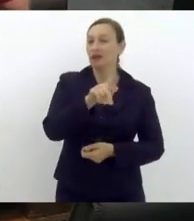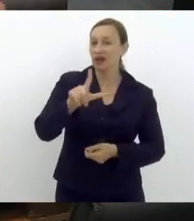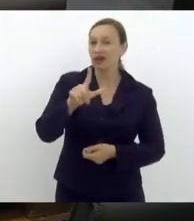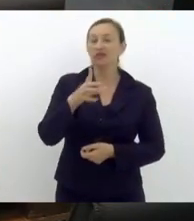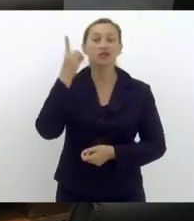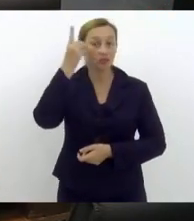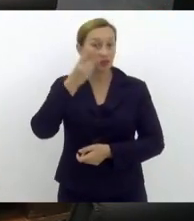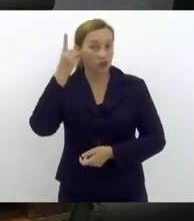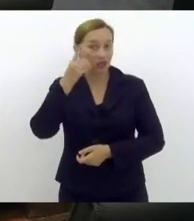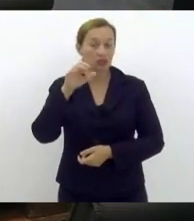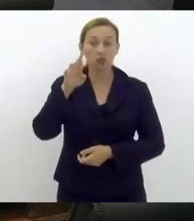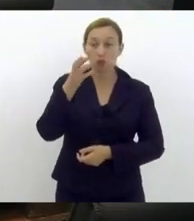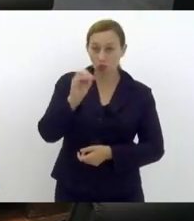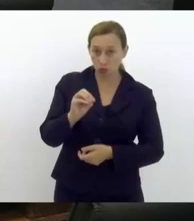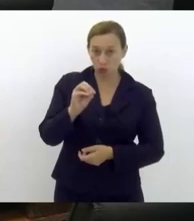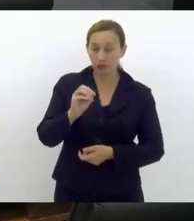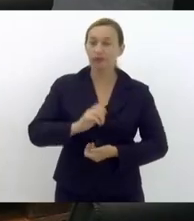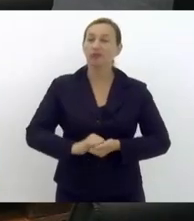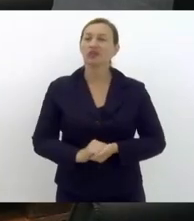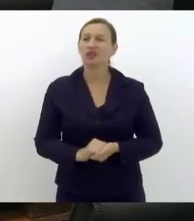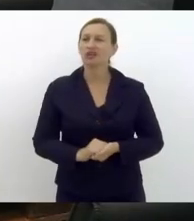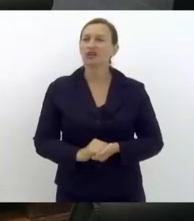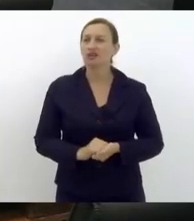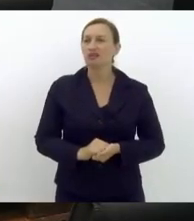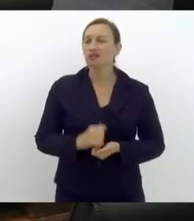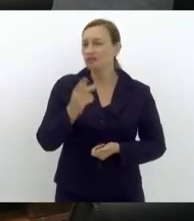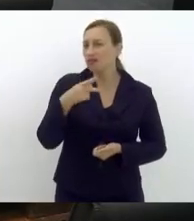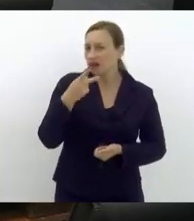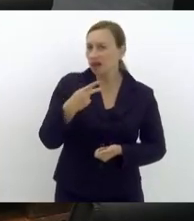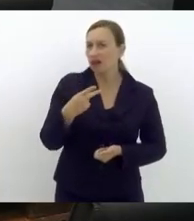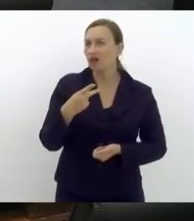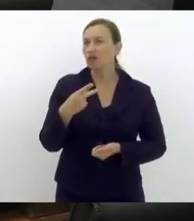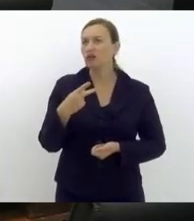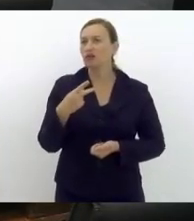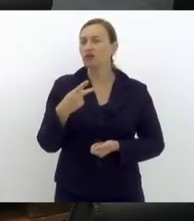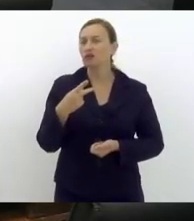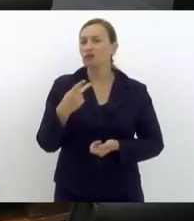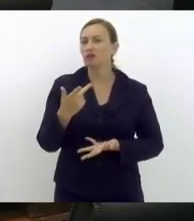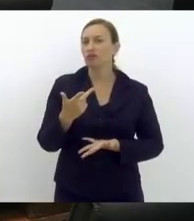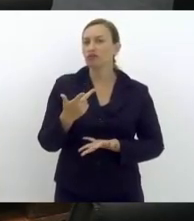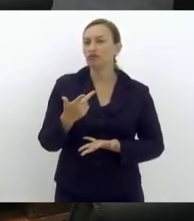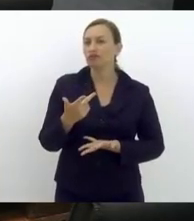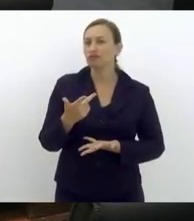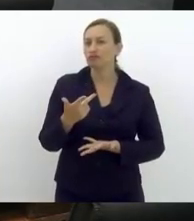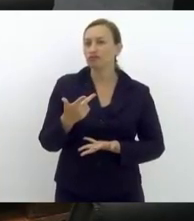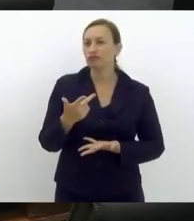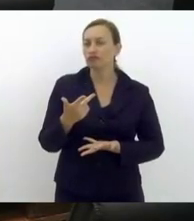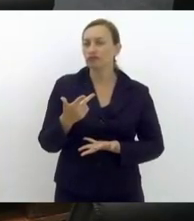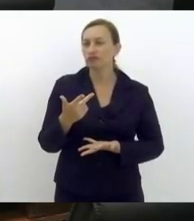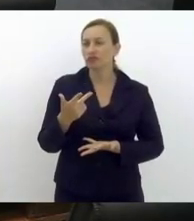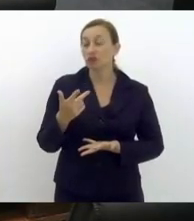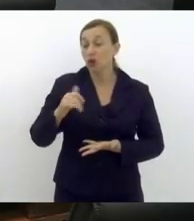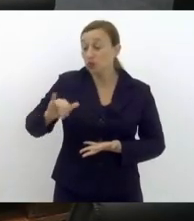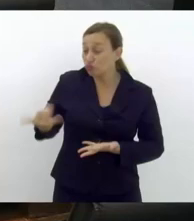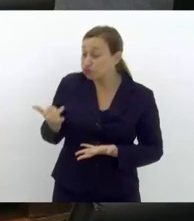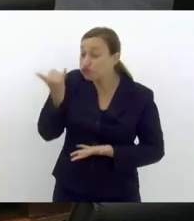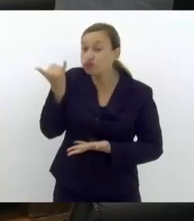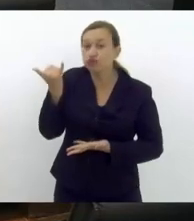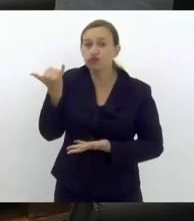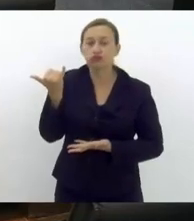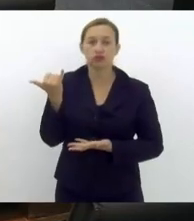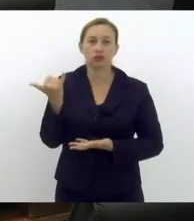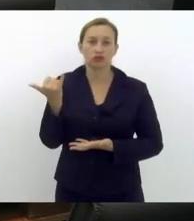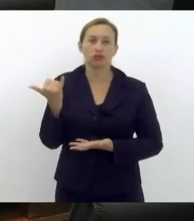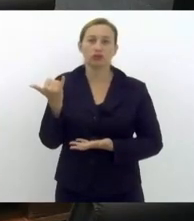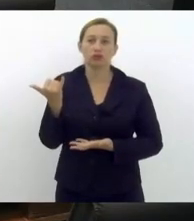Bruno Dauari e destacar o quão sufocante é a taxa de juros no Brasil para a